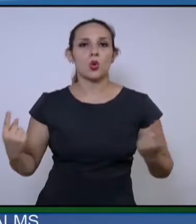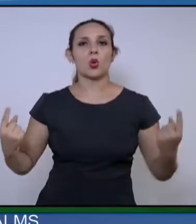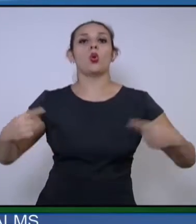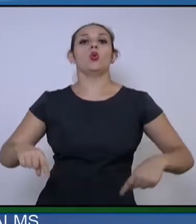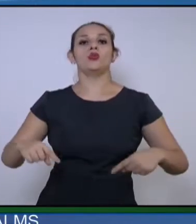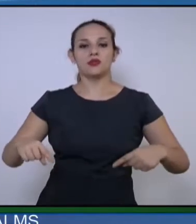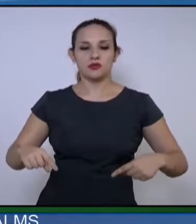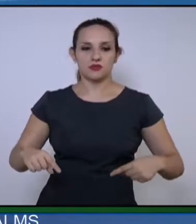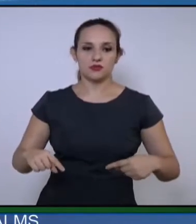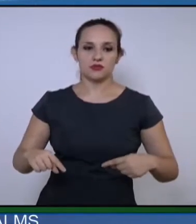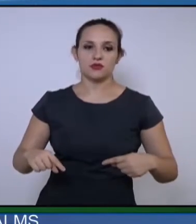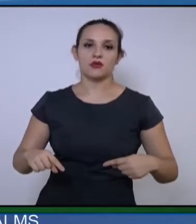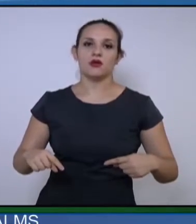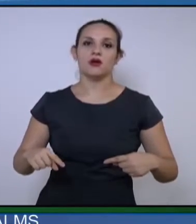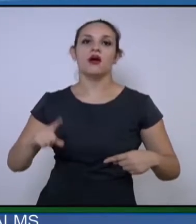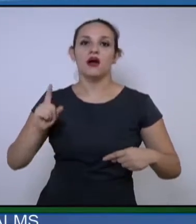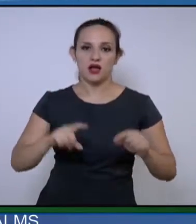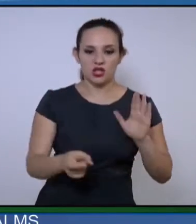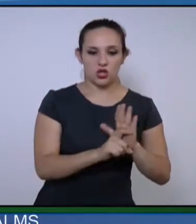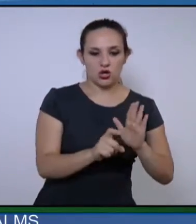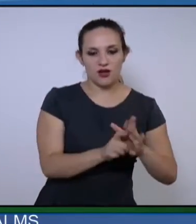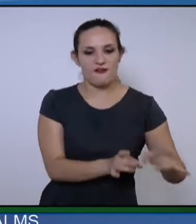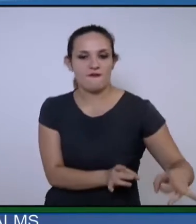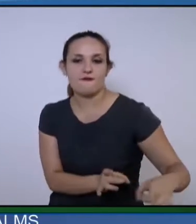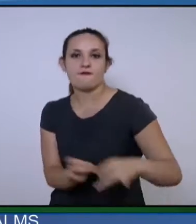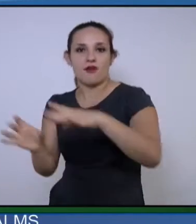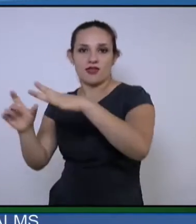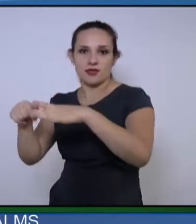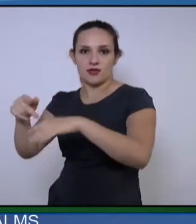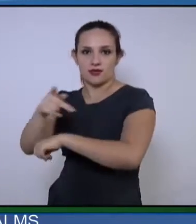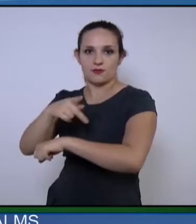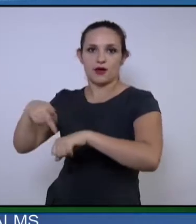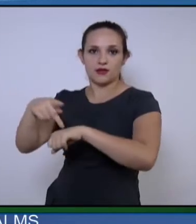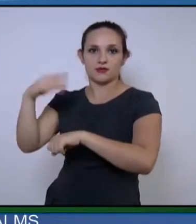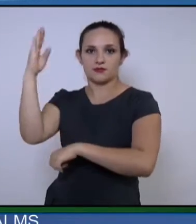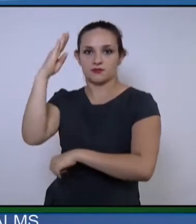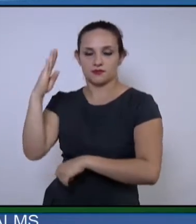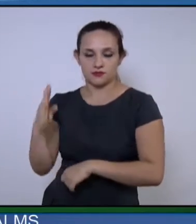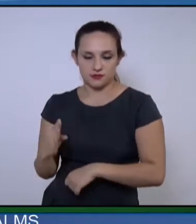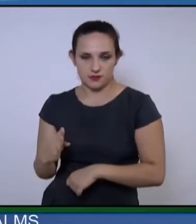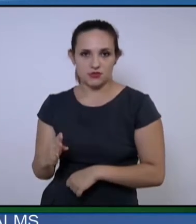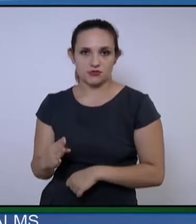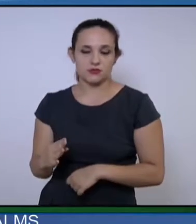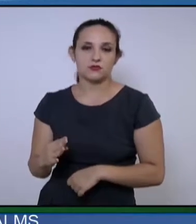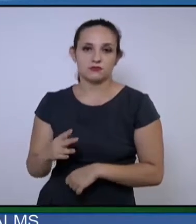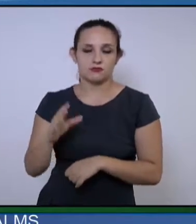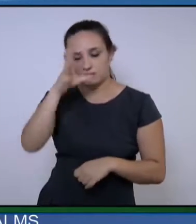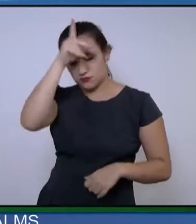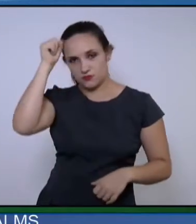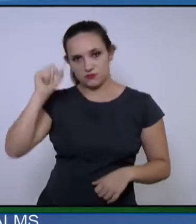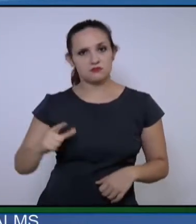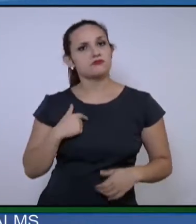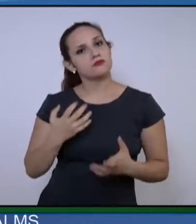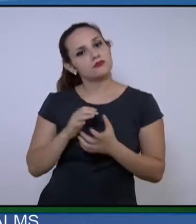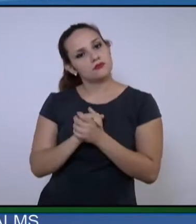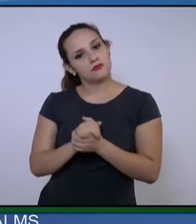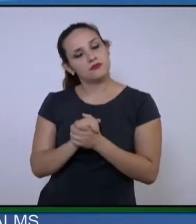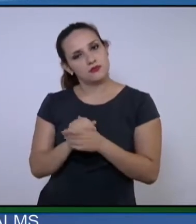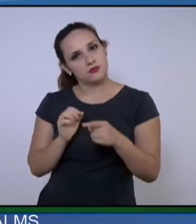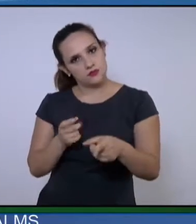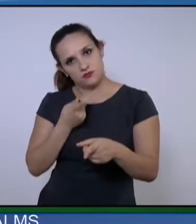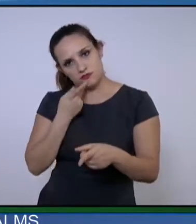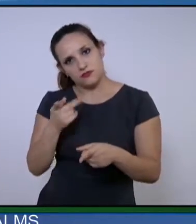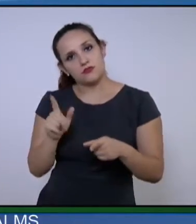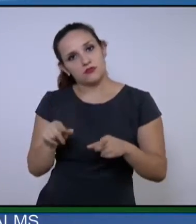combate, particularmente em relação ao tráfico de droga nesse Mato Grosso do Sul. Então, eu queria te parabenizar pelo tema, que eu ia também